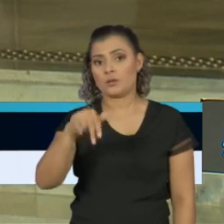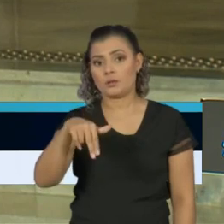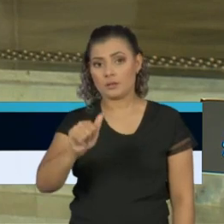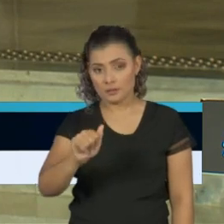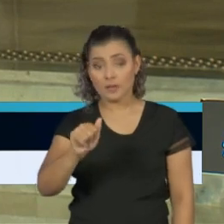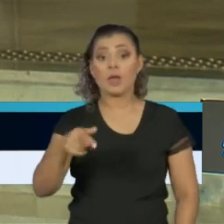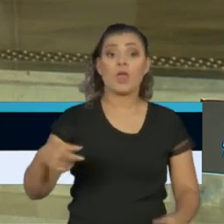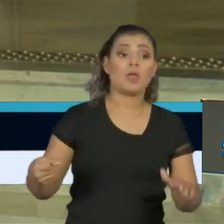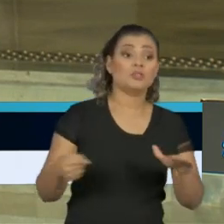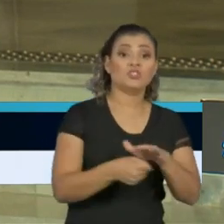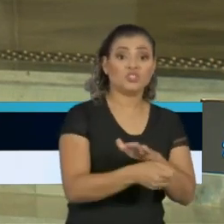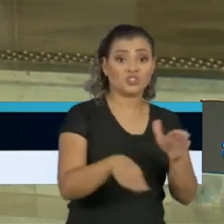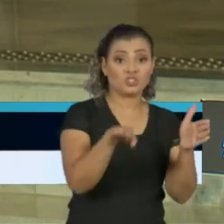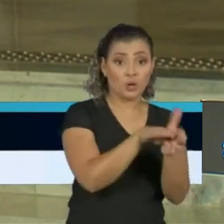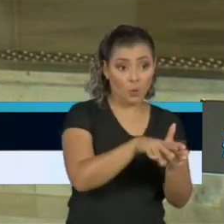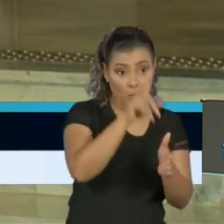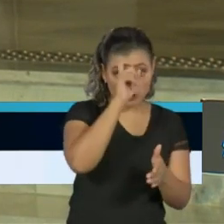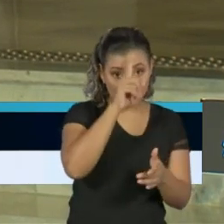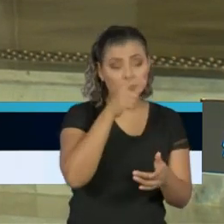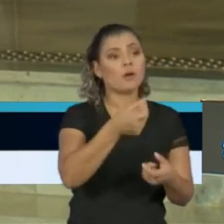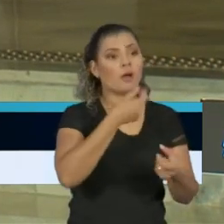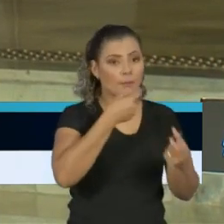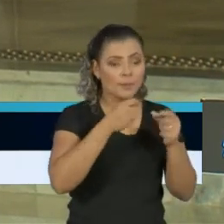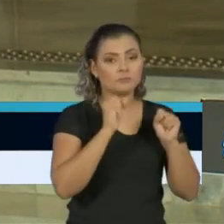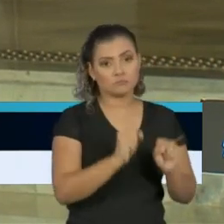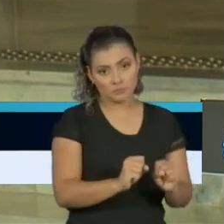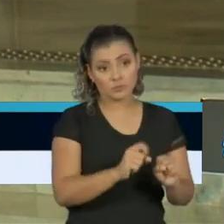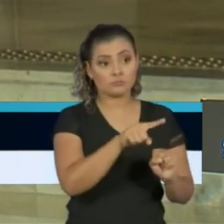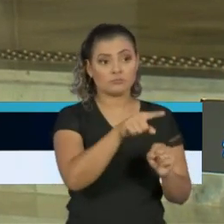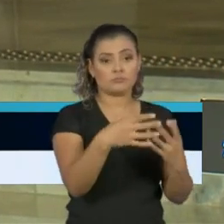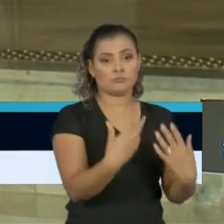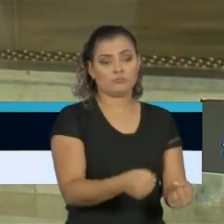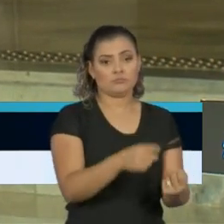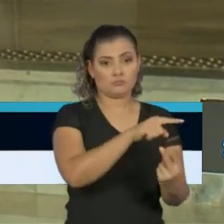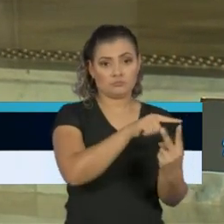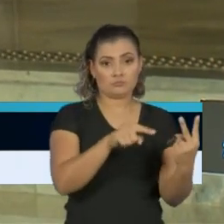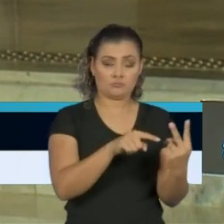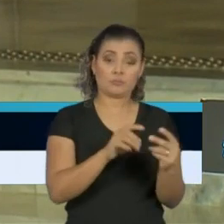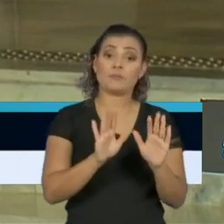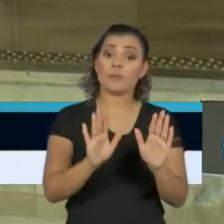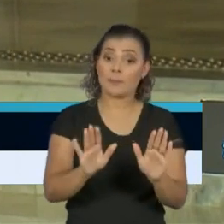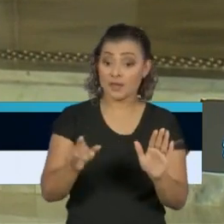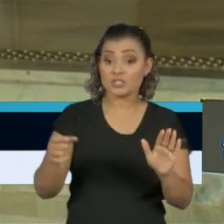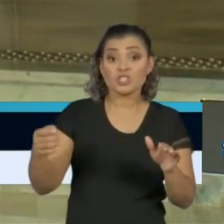hospital. Então, 2 claríssimas indicações.